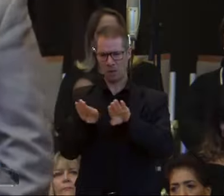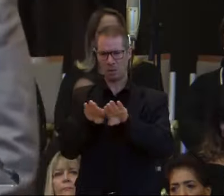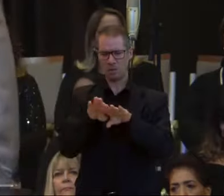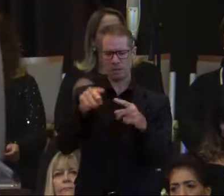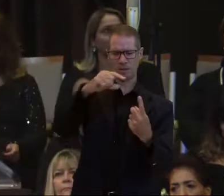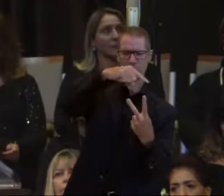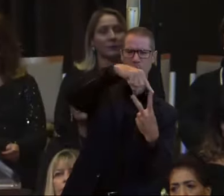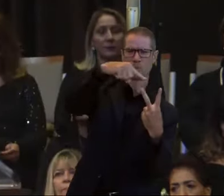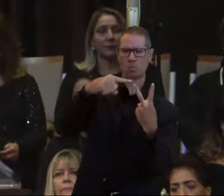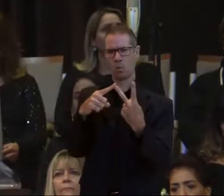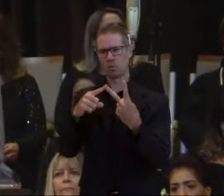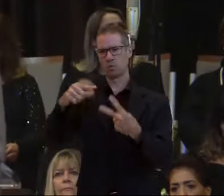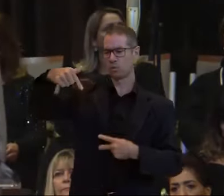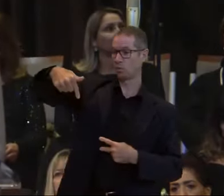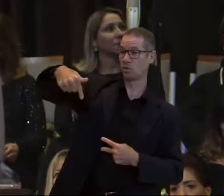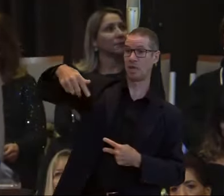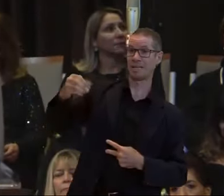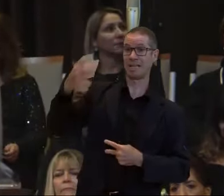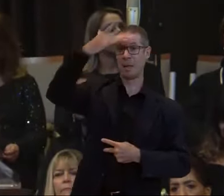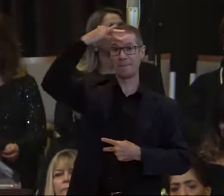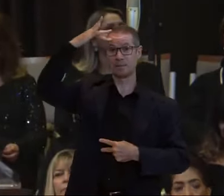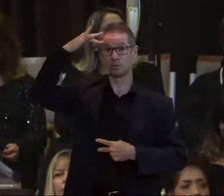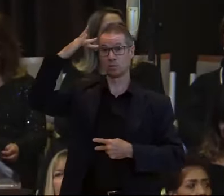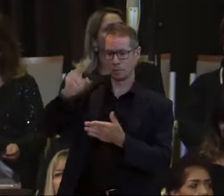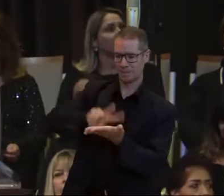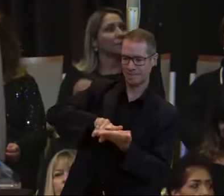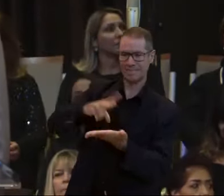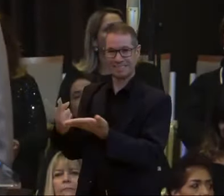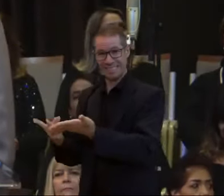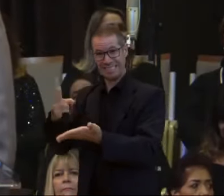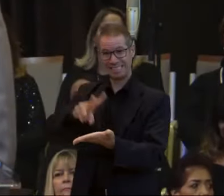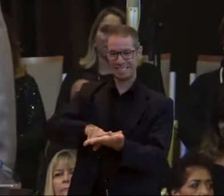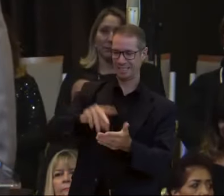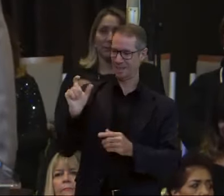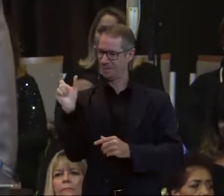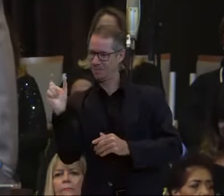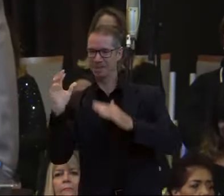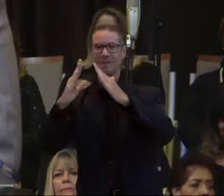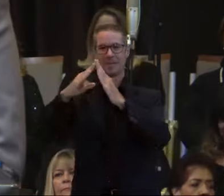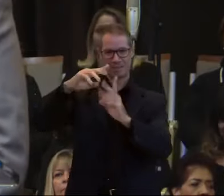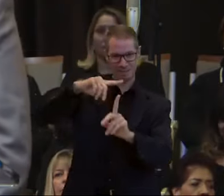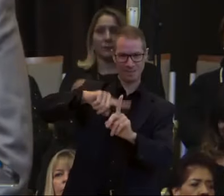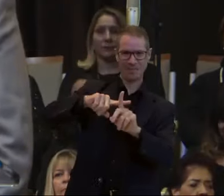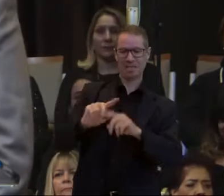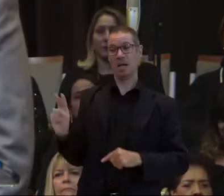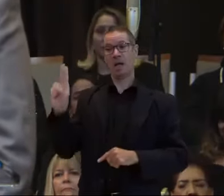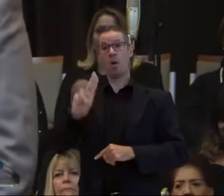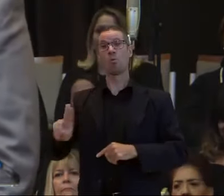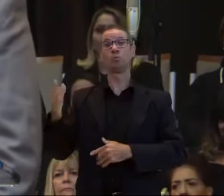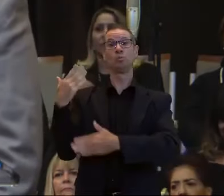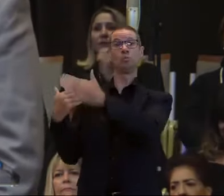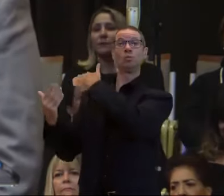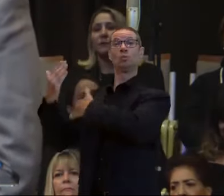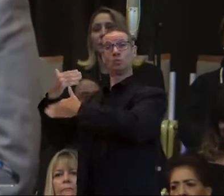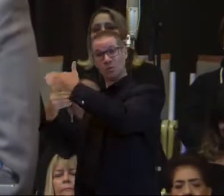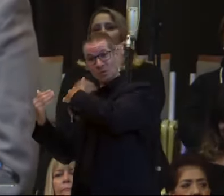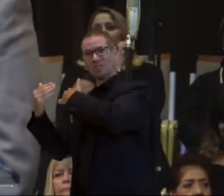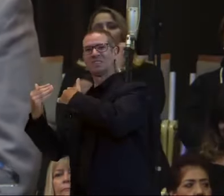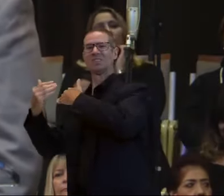na Septuaginta, que ela é traduzida para a palavra igreja. E ela era usada no sentido